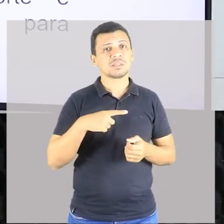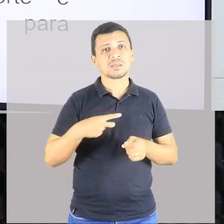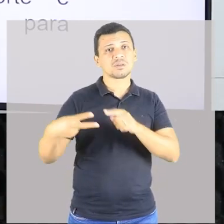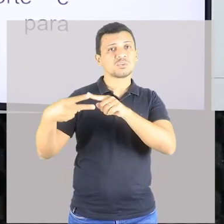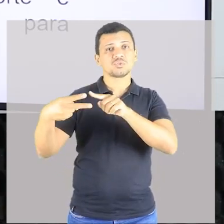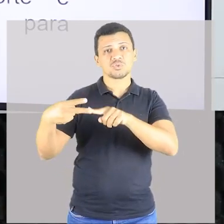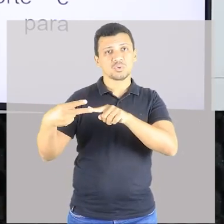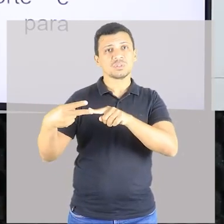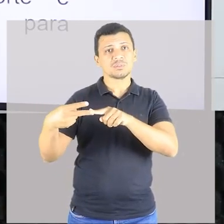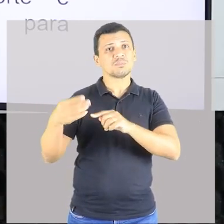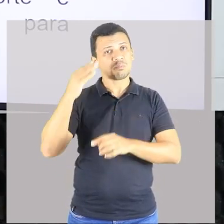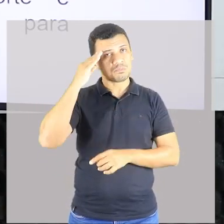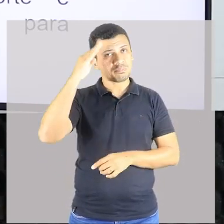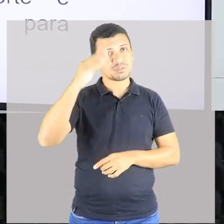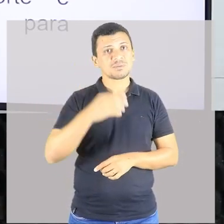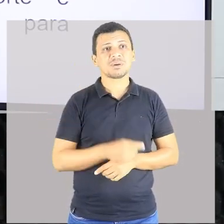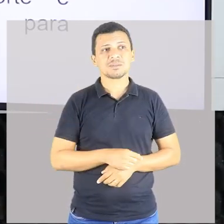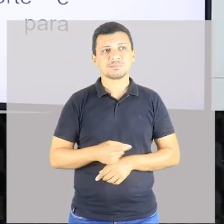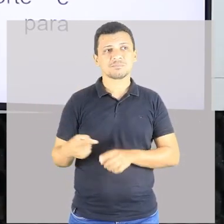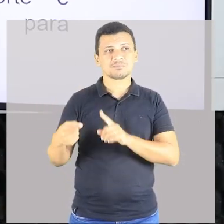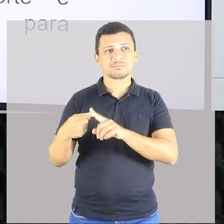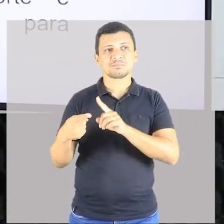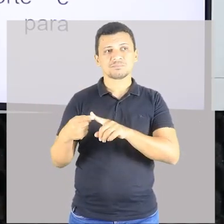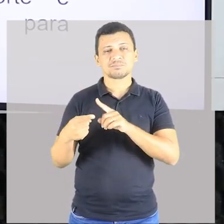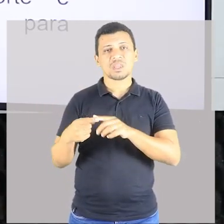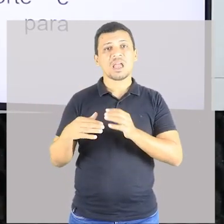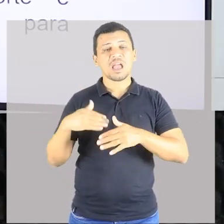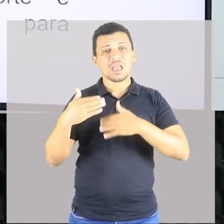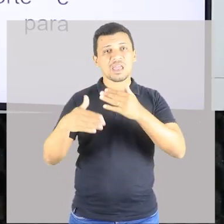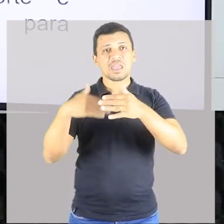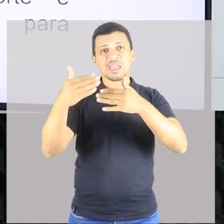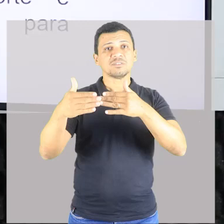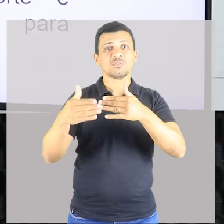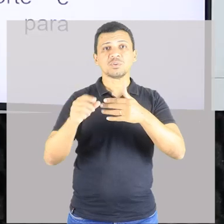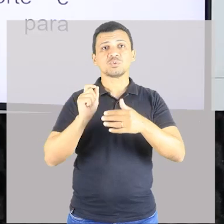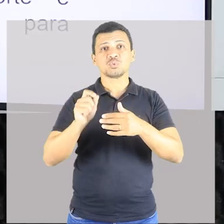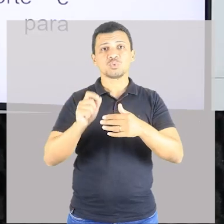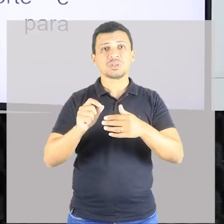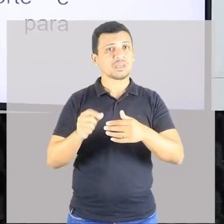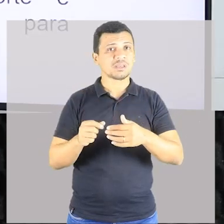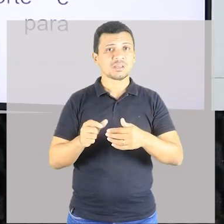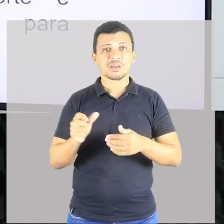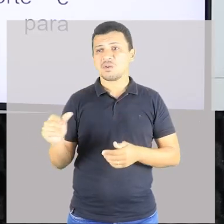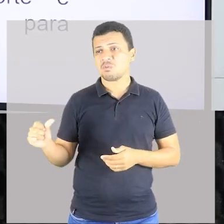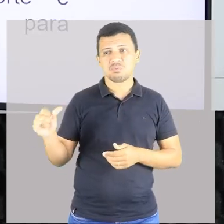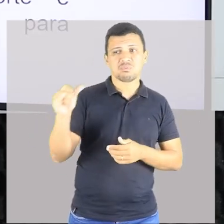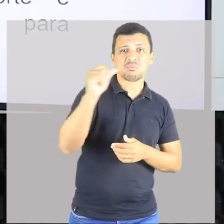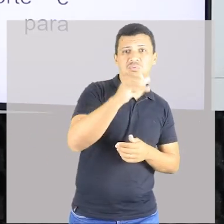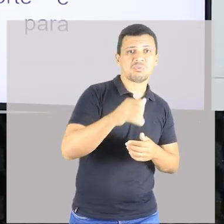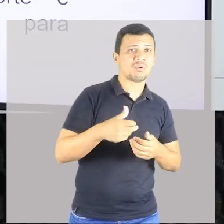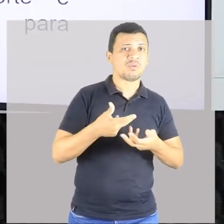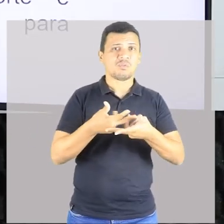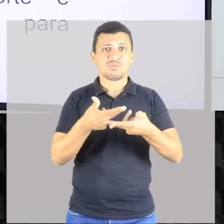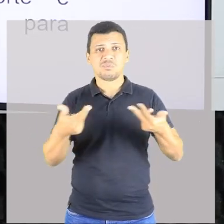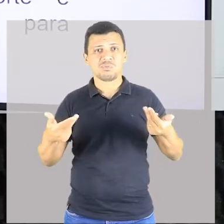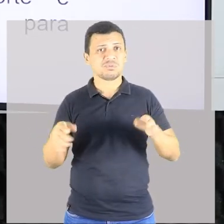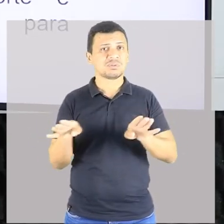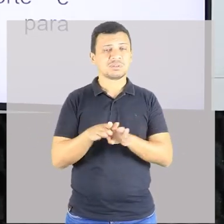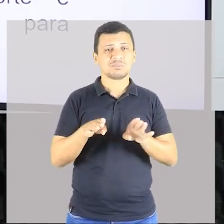elementos centrais, que é a evolução dos meios de transporte e dos meios de